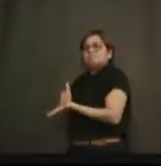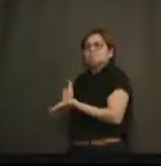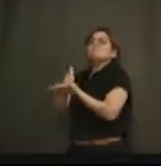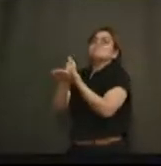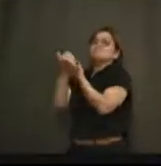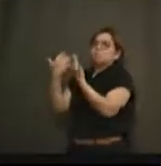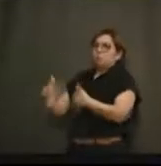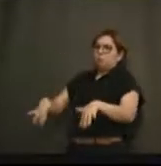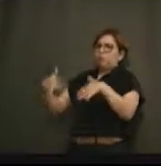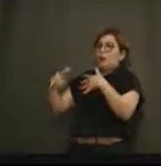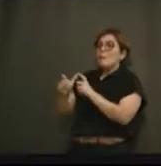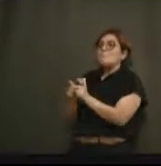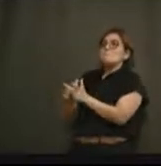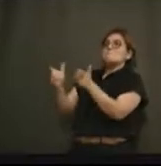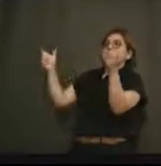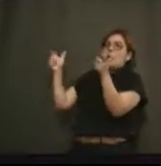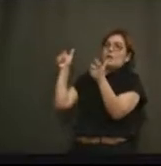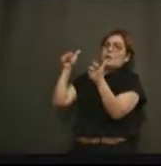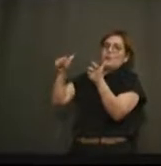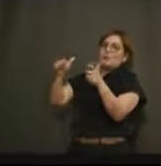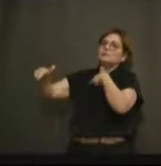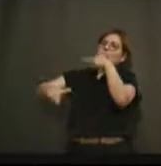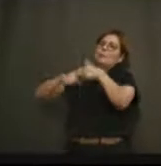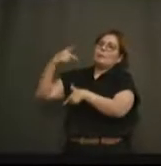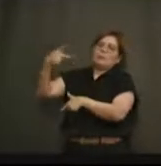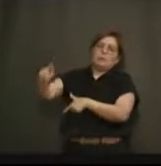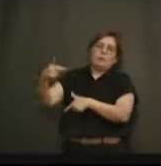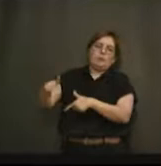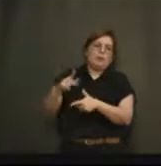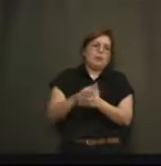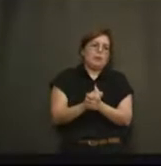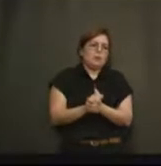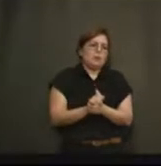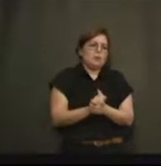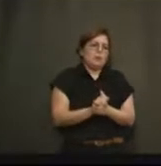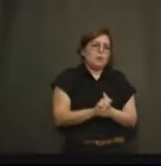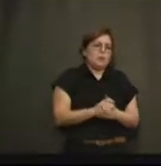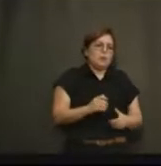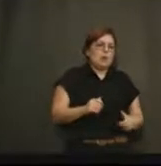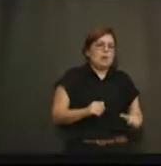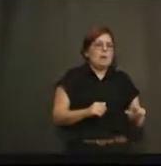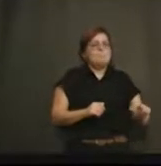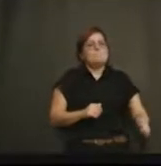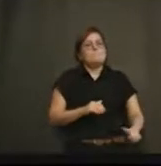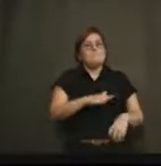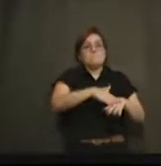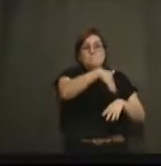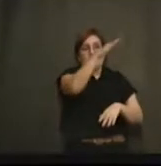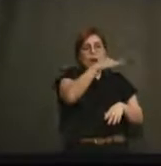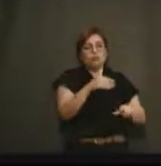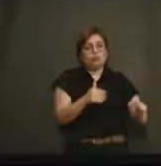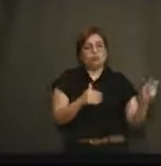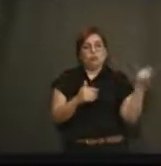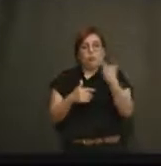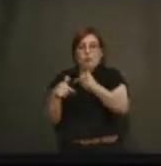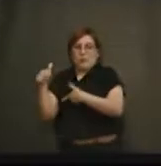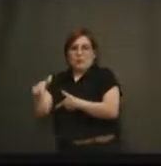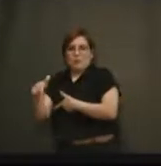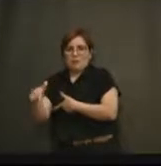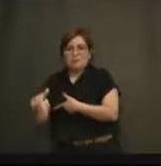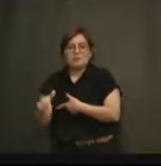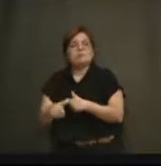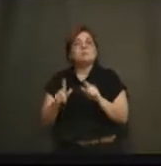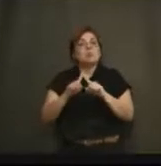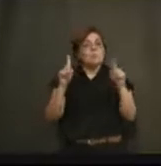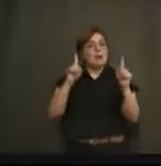maior, importante, uma contribuição importante, sem entrar nas questões indecidíveis de quem contribuiu mais, mas